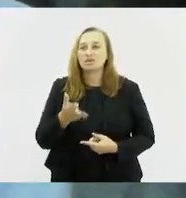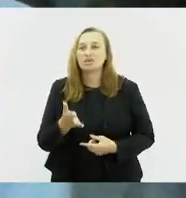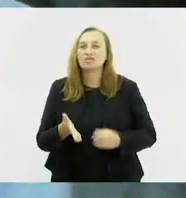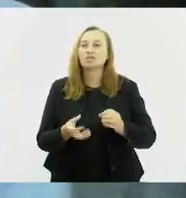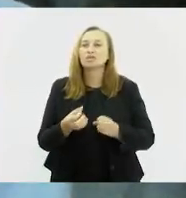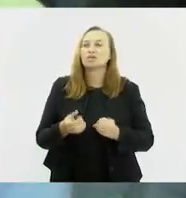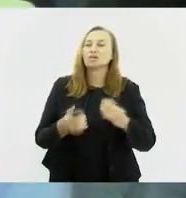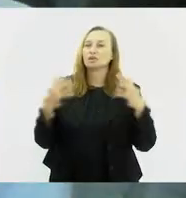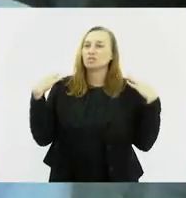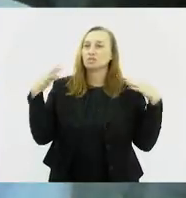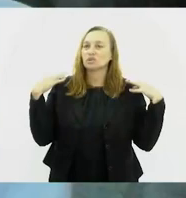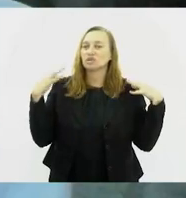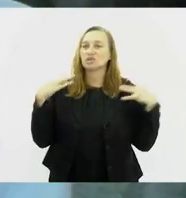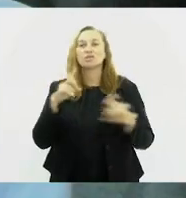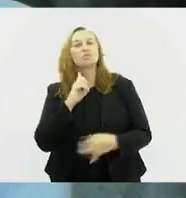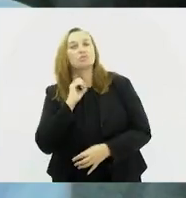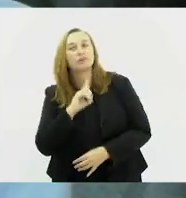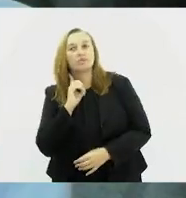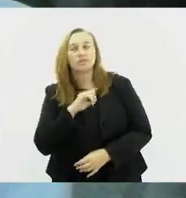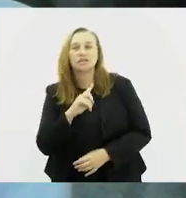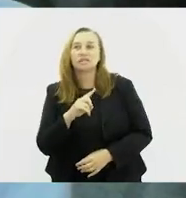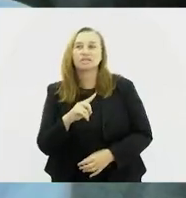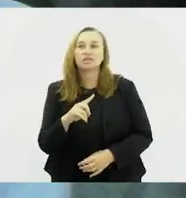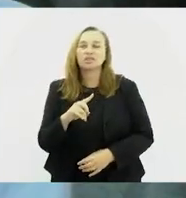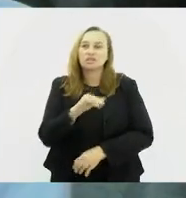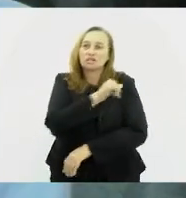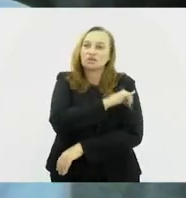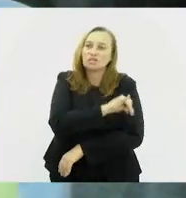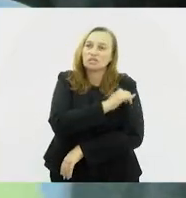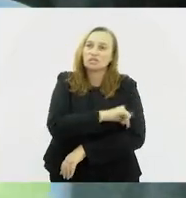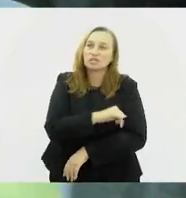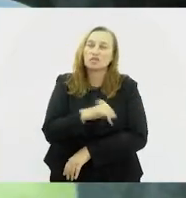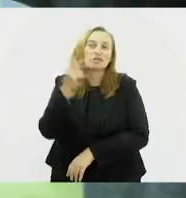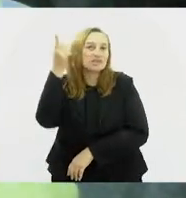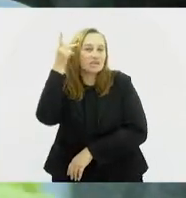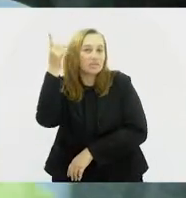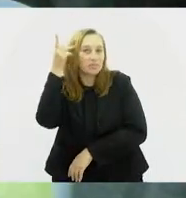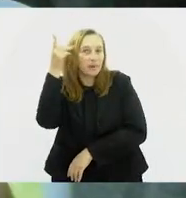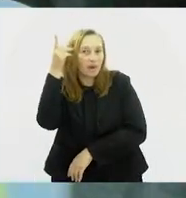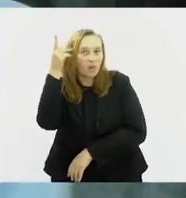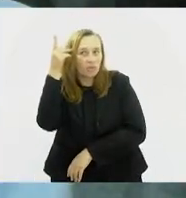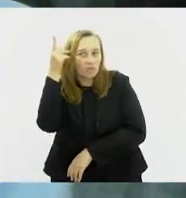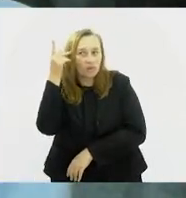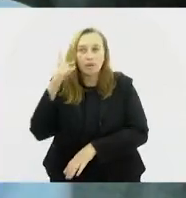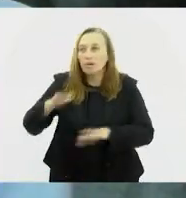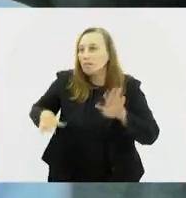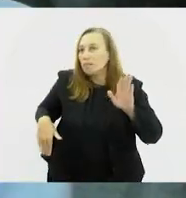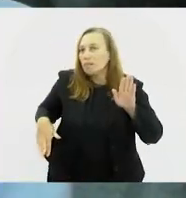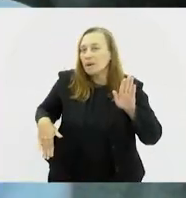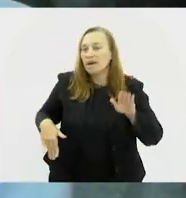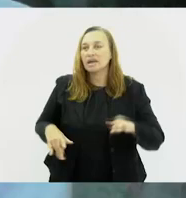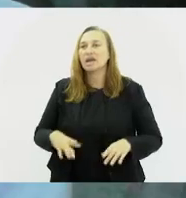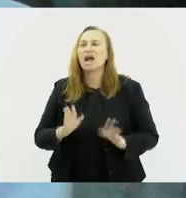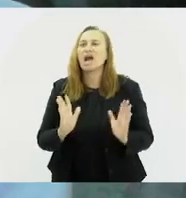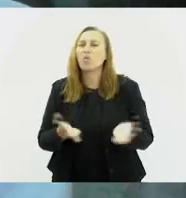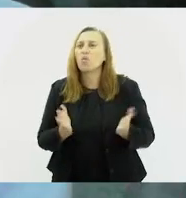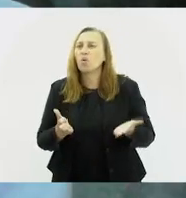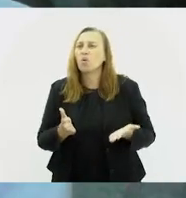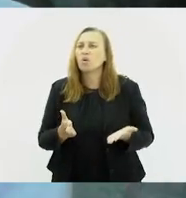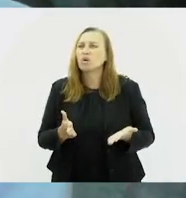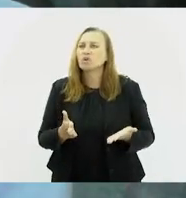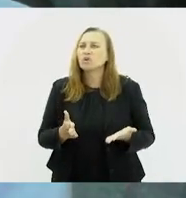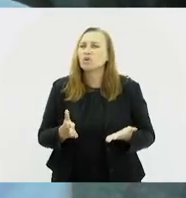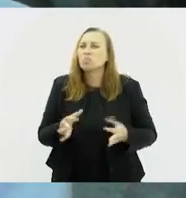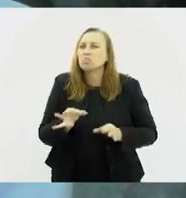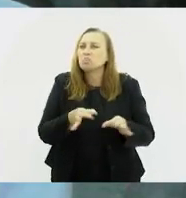para Minas, dentro do estado do Rio, para São Paulo, para a praia. Agora, o que é o projeto